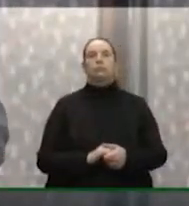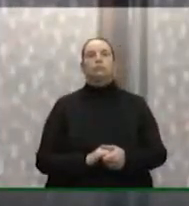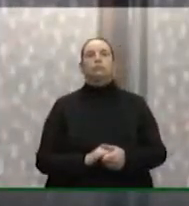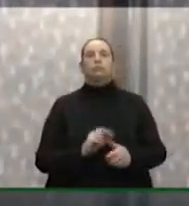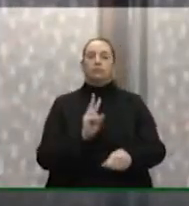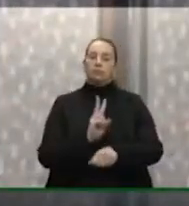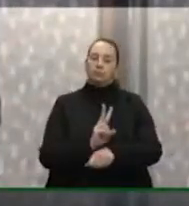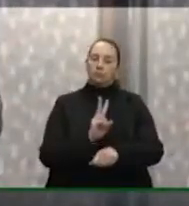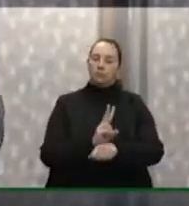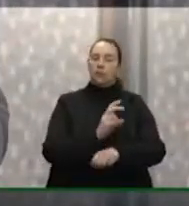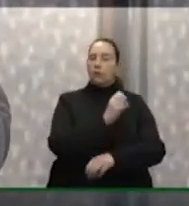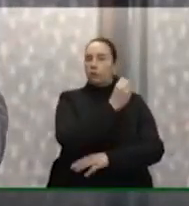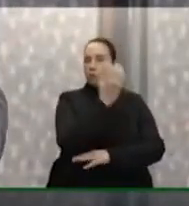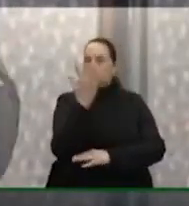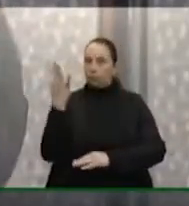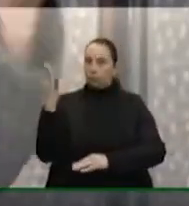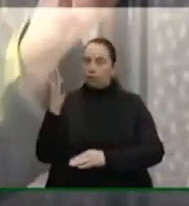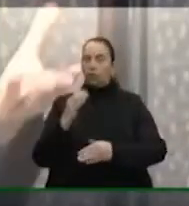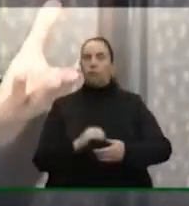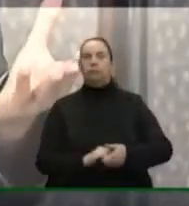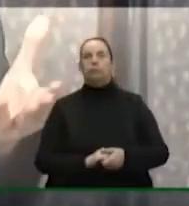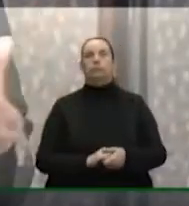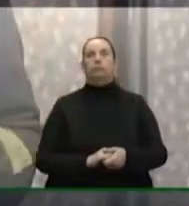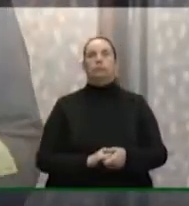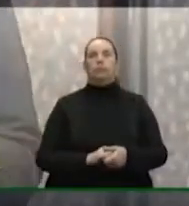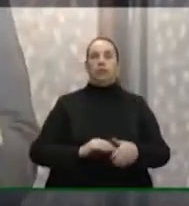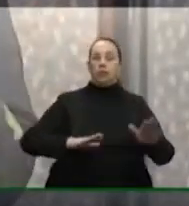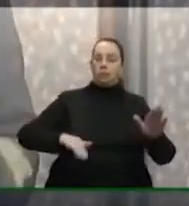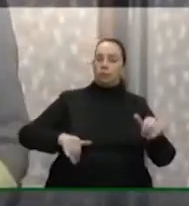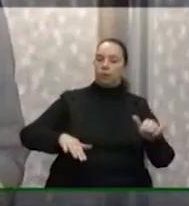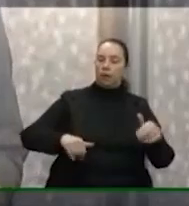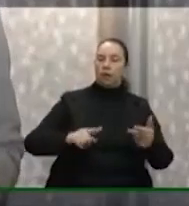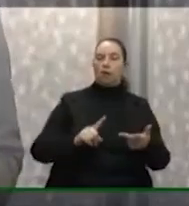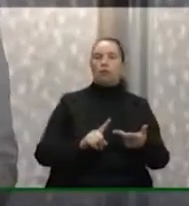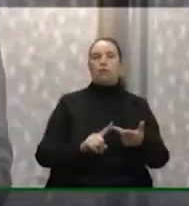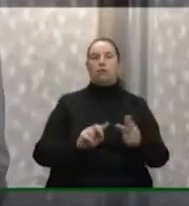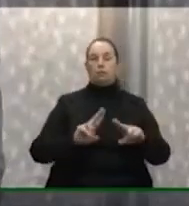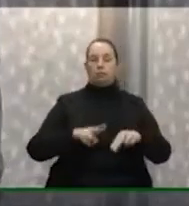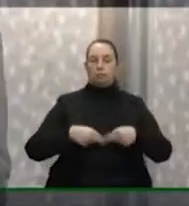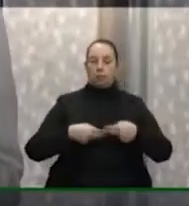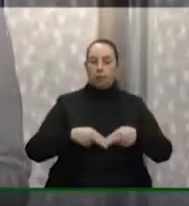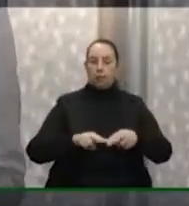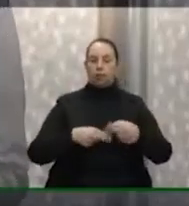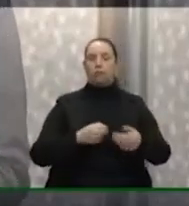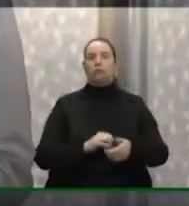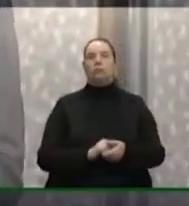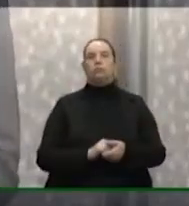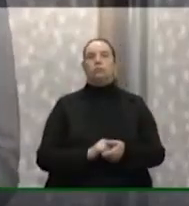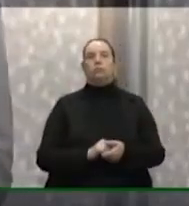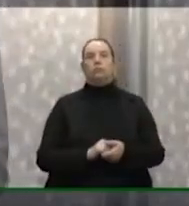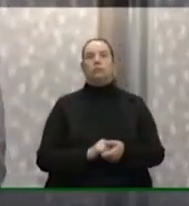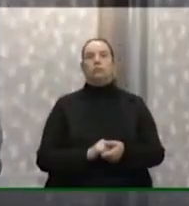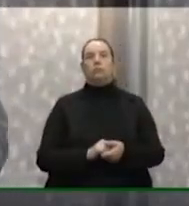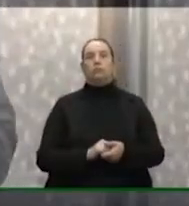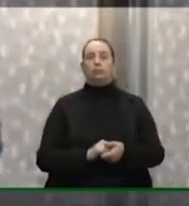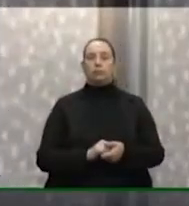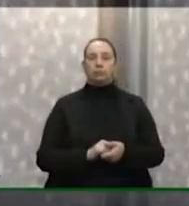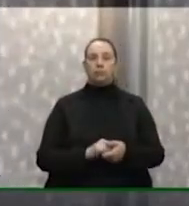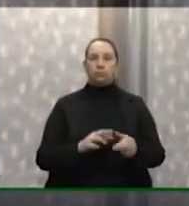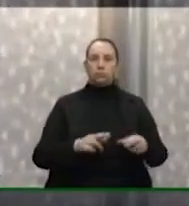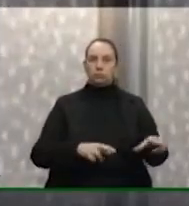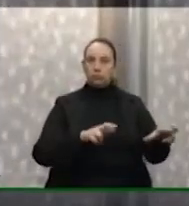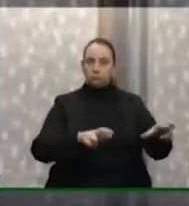Proteção Ambiental eh praias parques eh